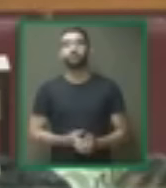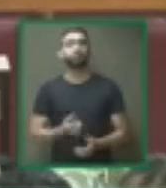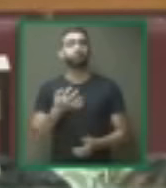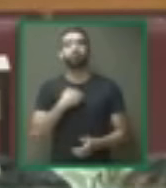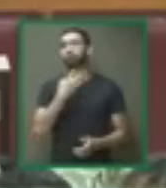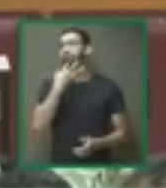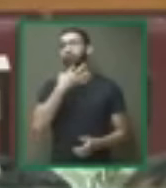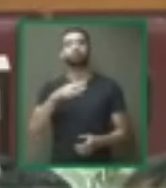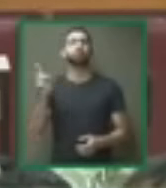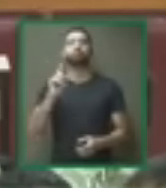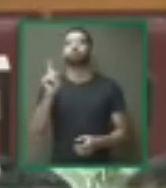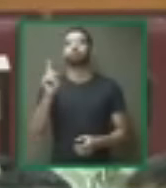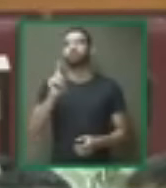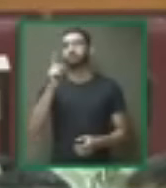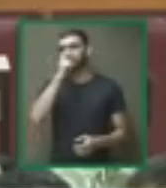Não, excelência.